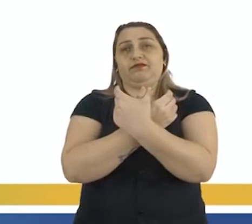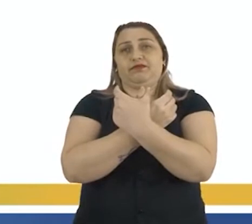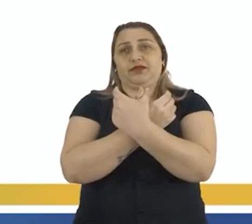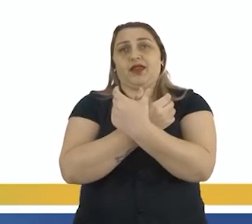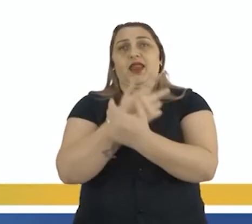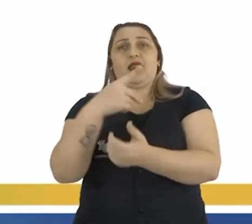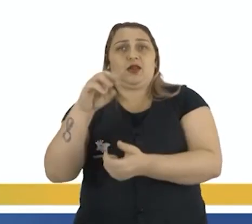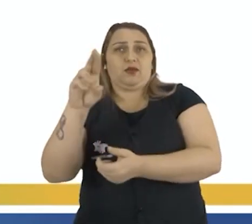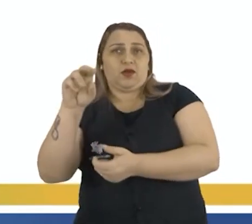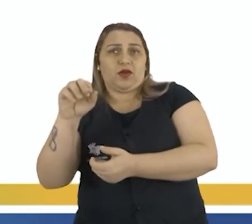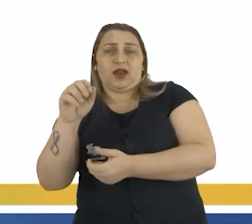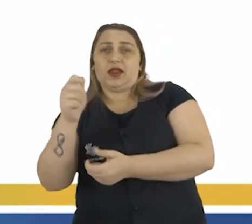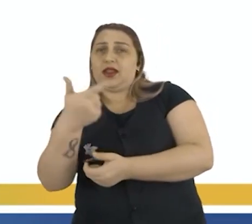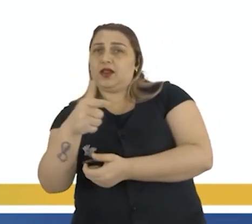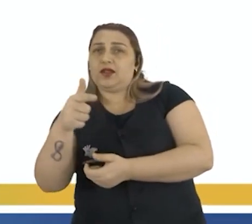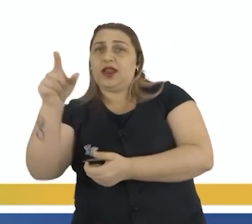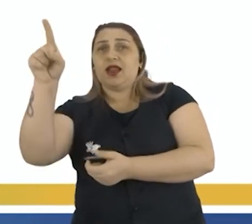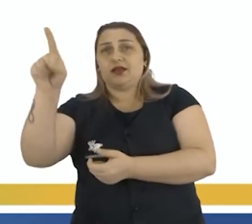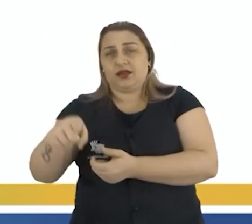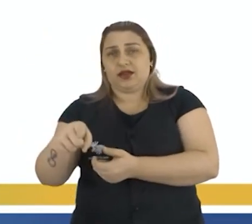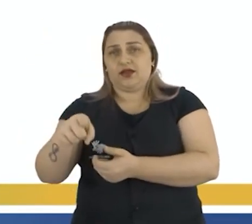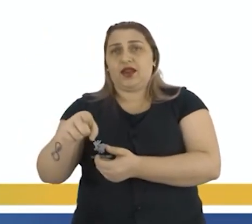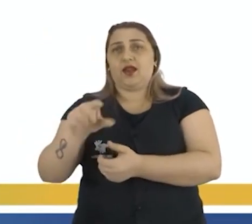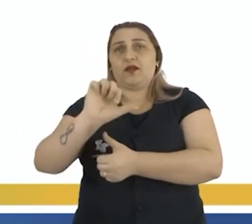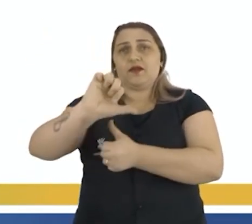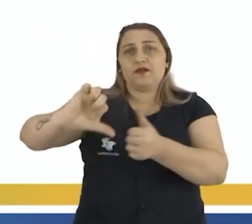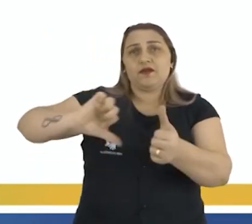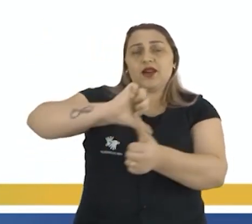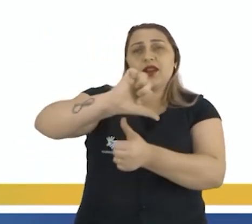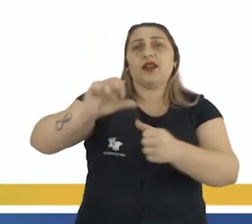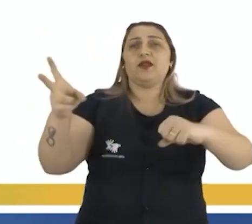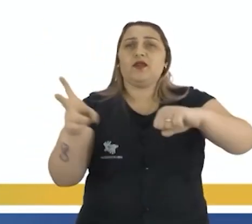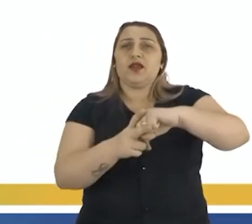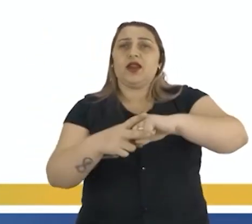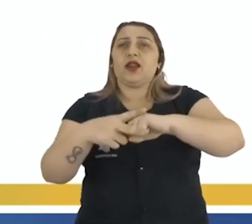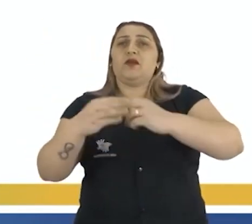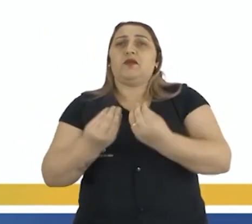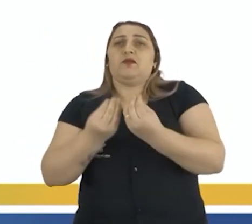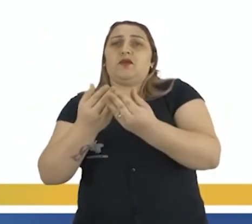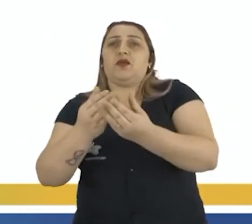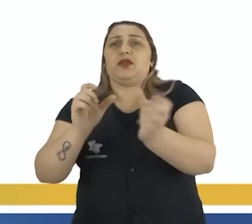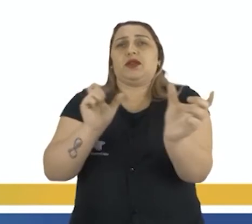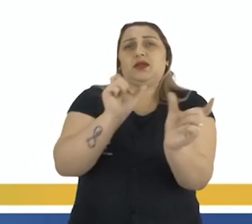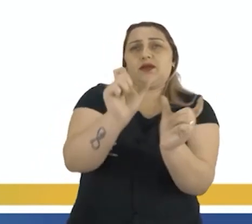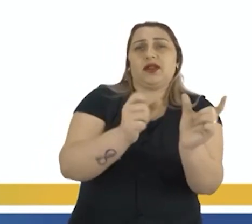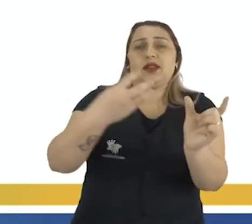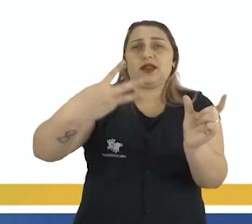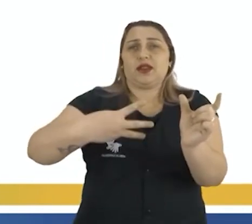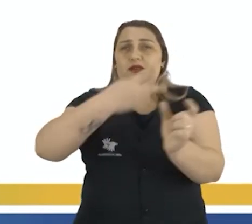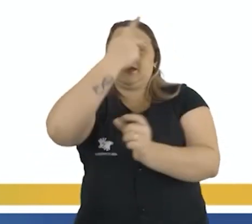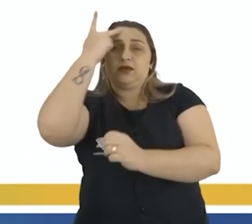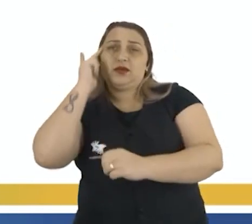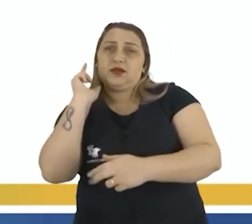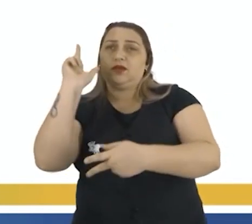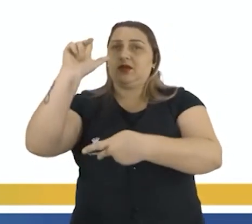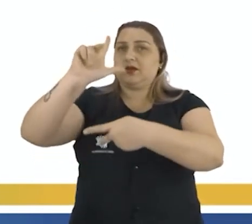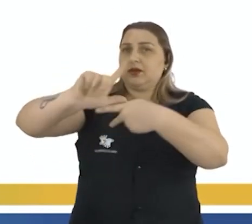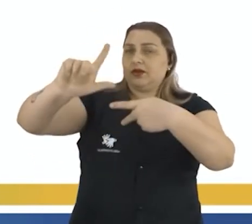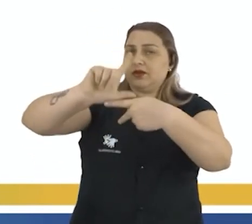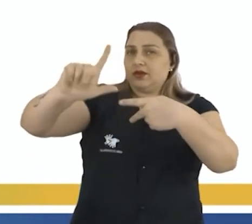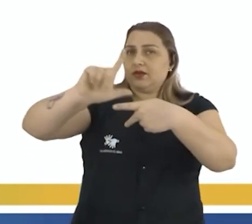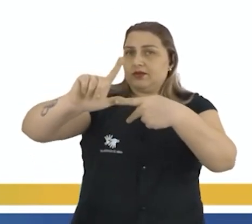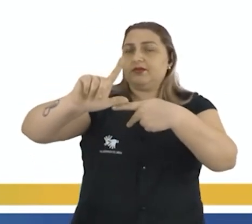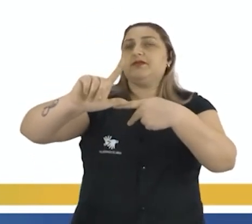E o porém, sem o acento, é uma variação do verbo por, que está flexionado na terceira pessoa do plural